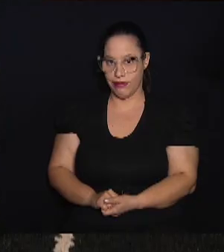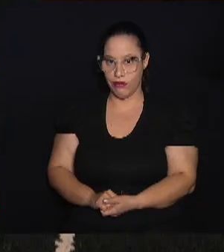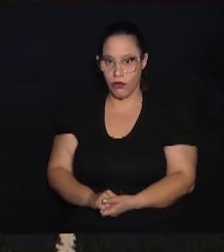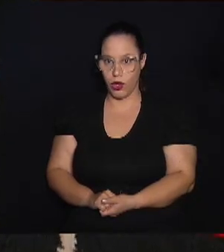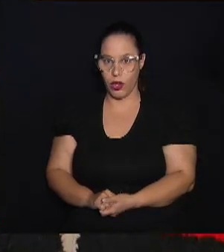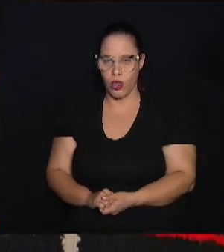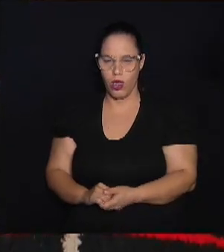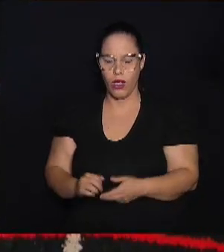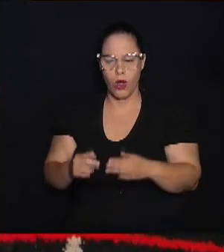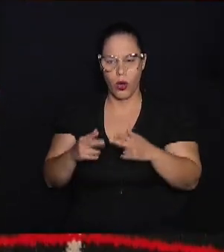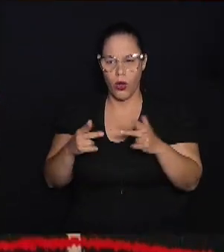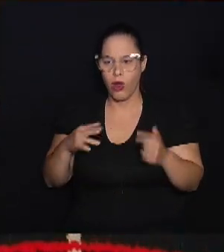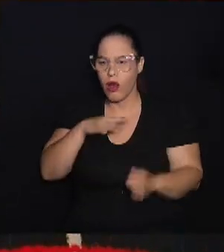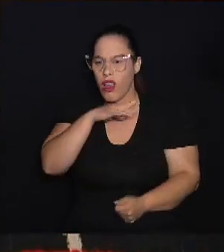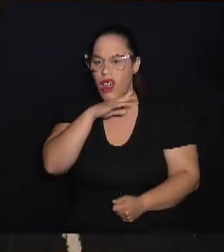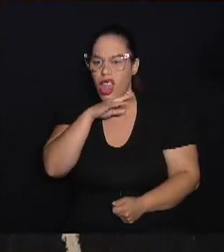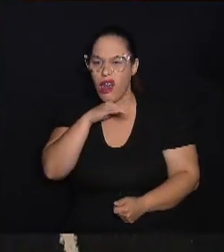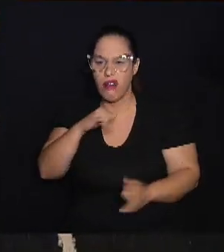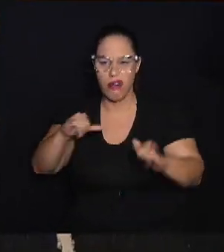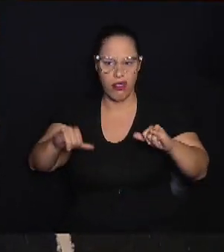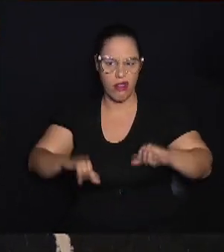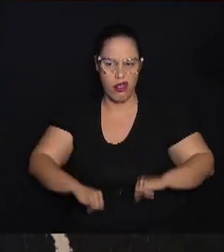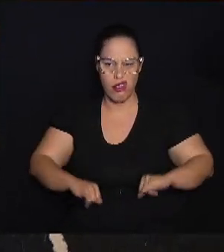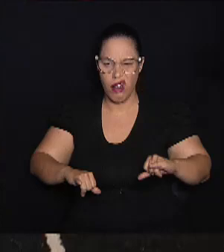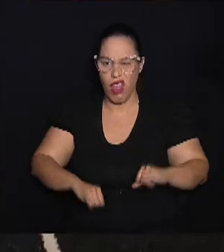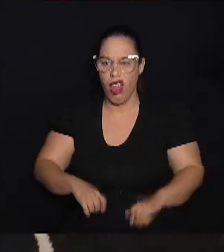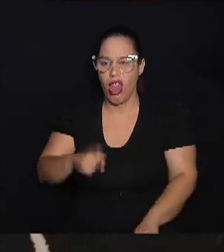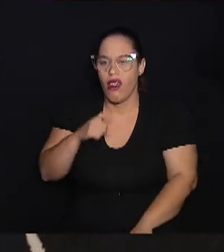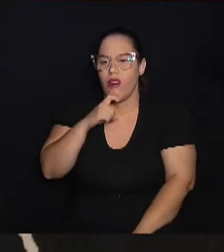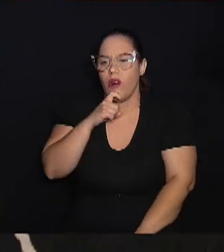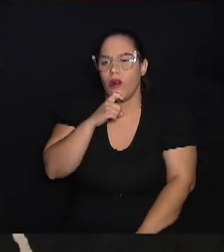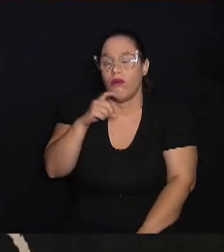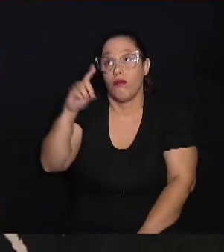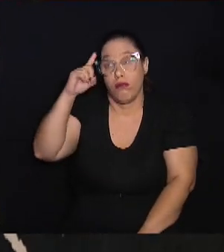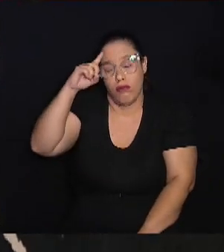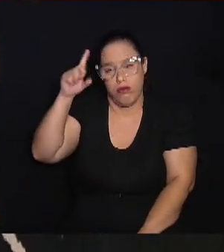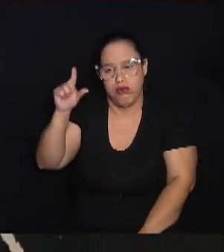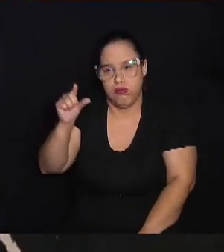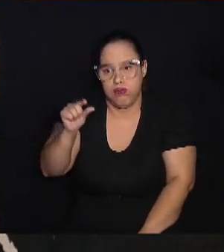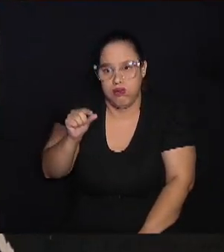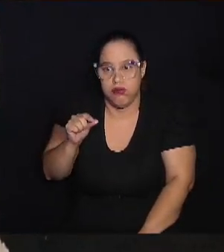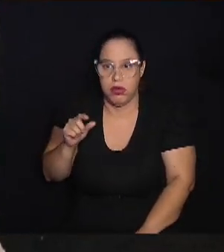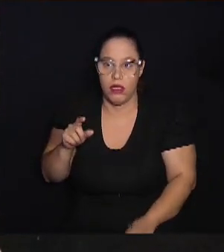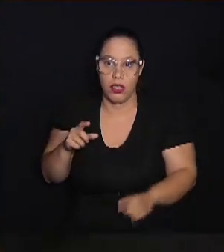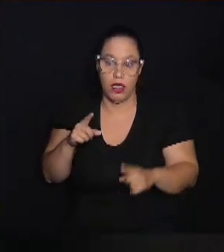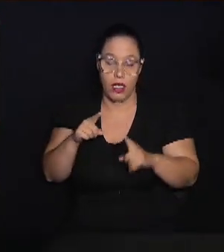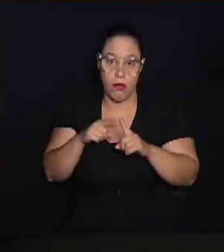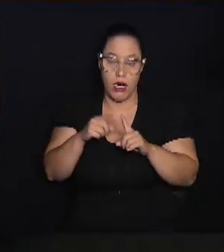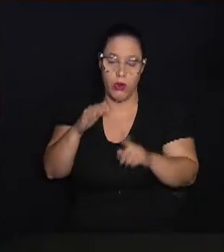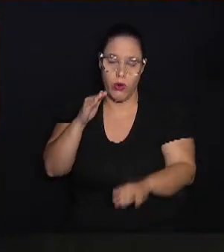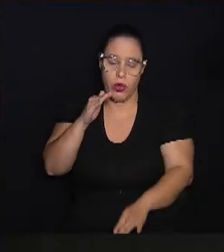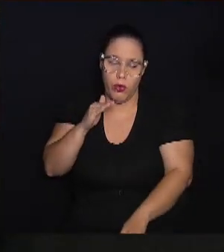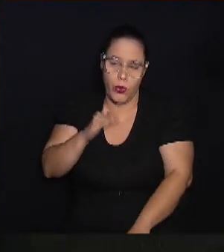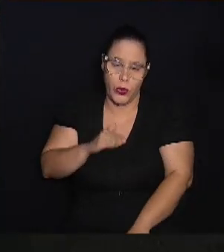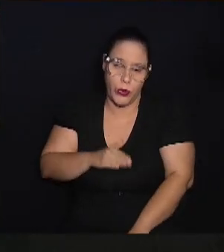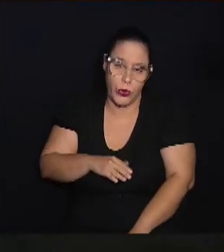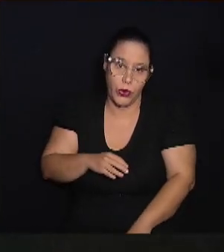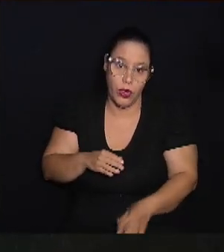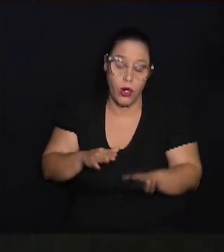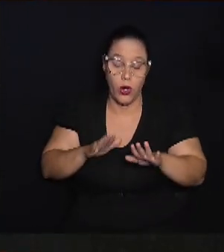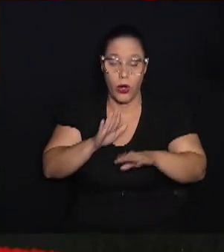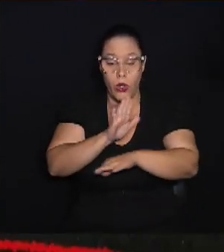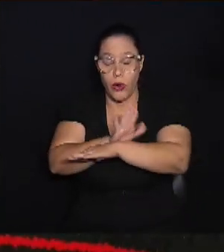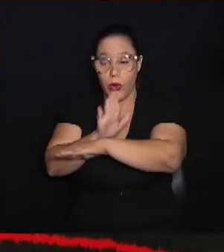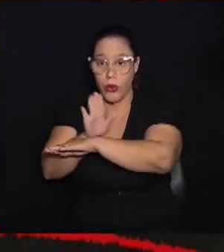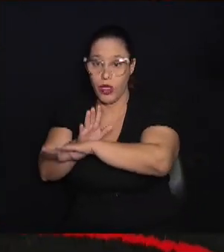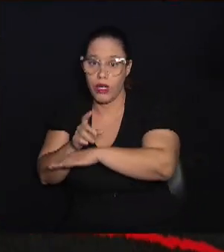Qualquer animal pode sofrer com o inverno. Com dias mais curtos e as temperaturas mais baixas, os cuidados com os pets no frio